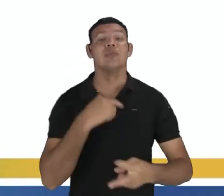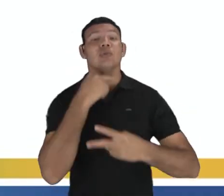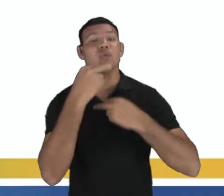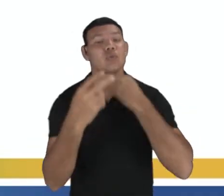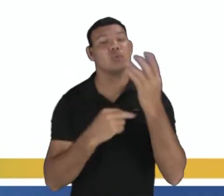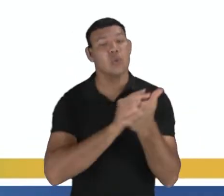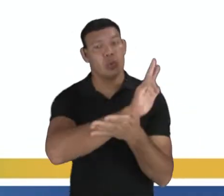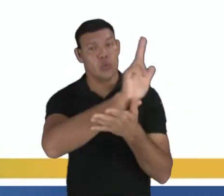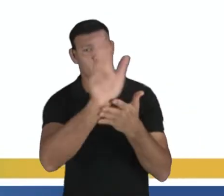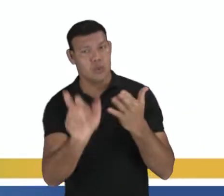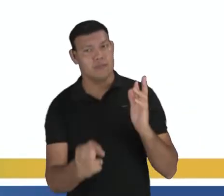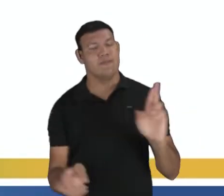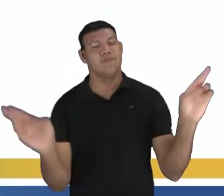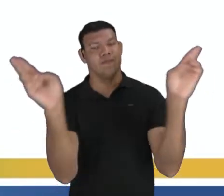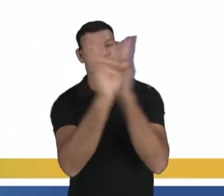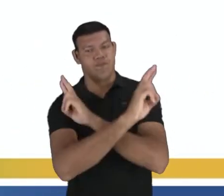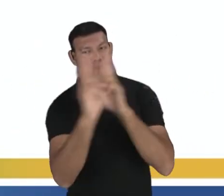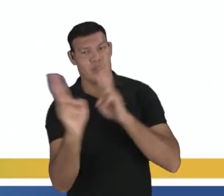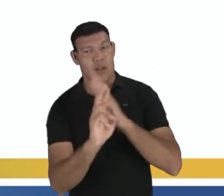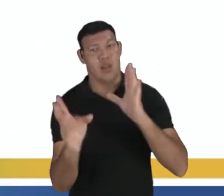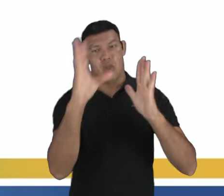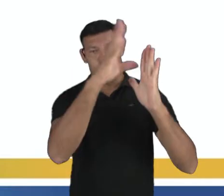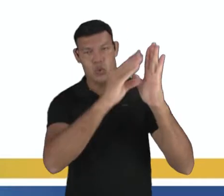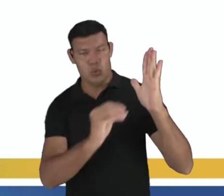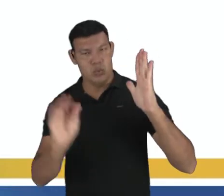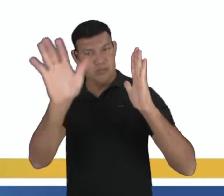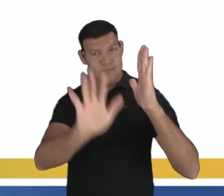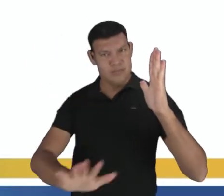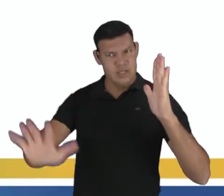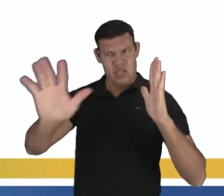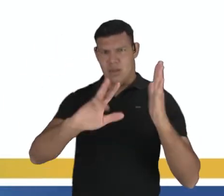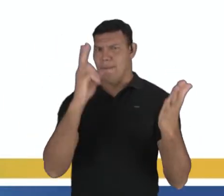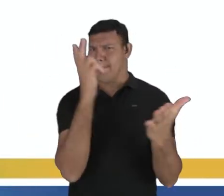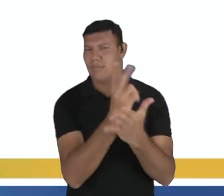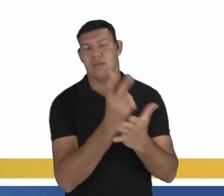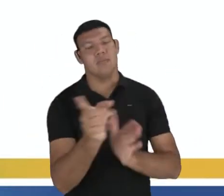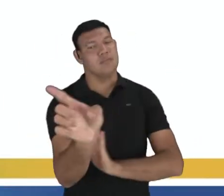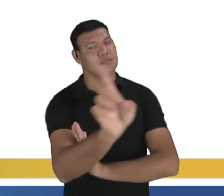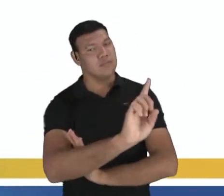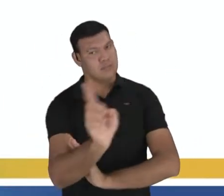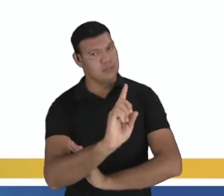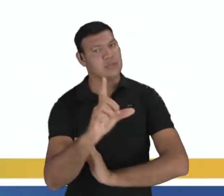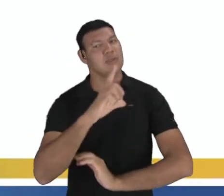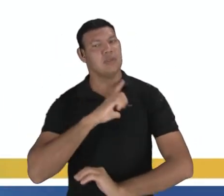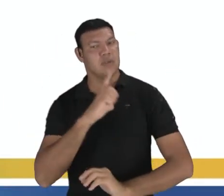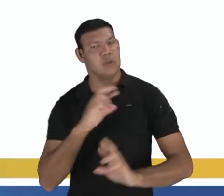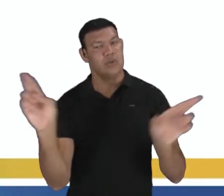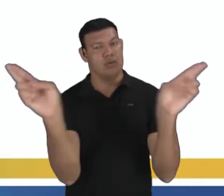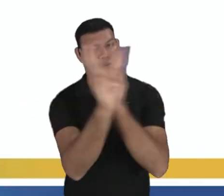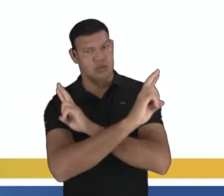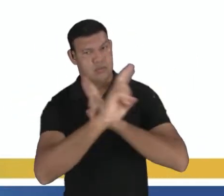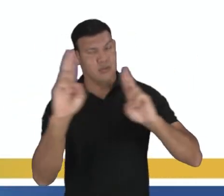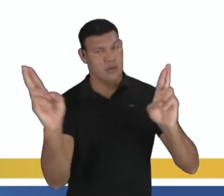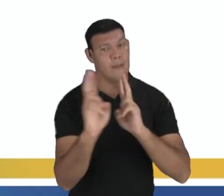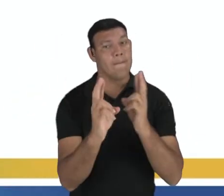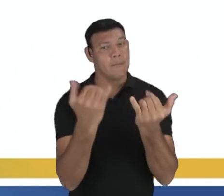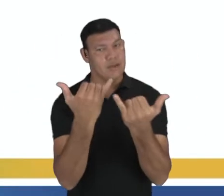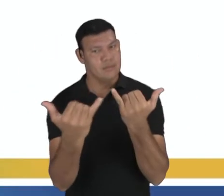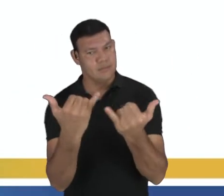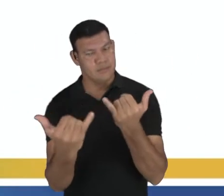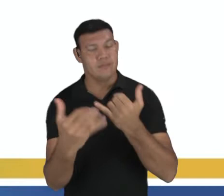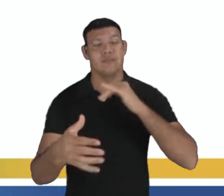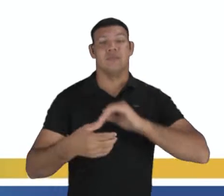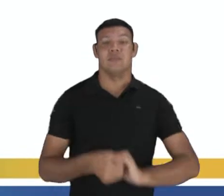relacionada diretamente com a intertextualidade. Não é a mesma coisa, mas existe uma relação muito similar